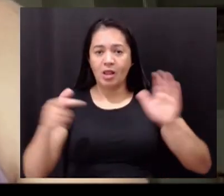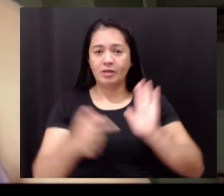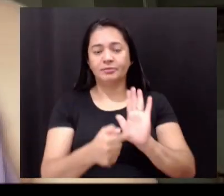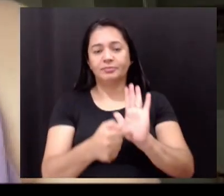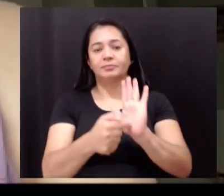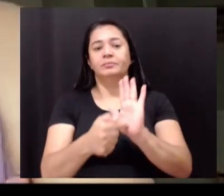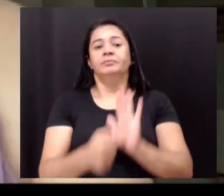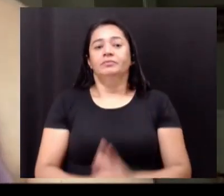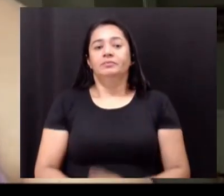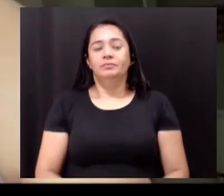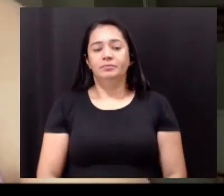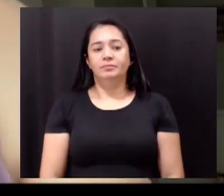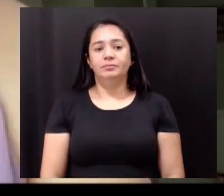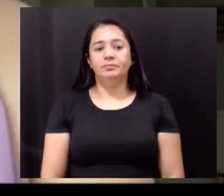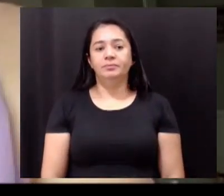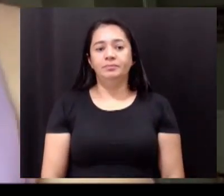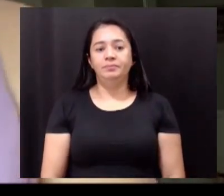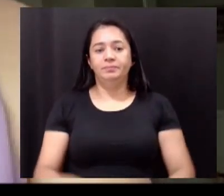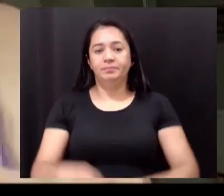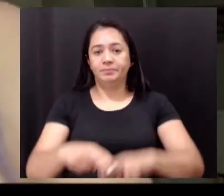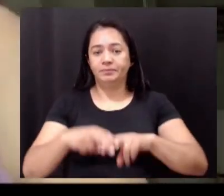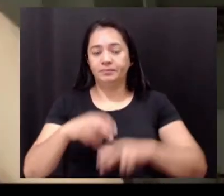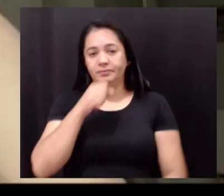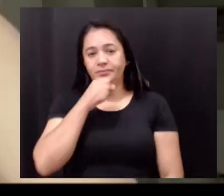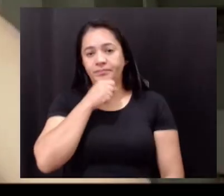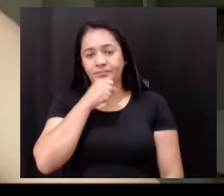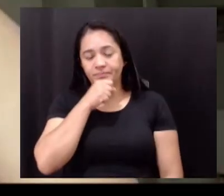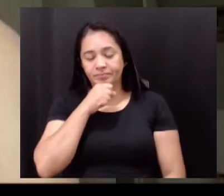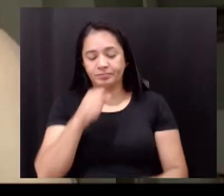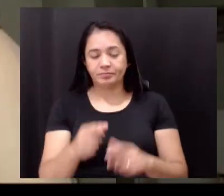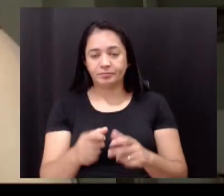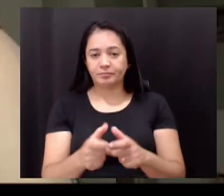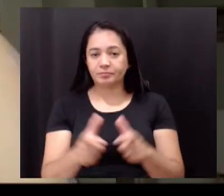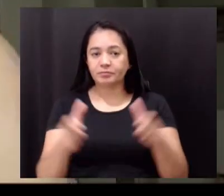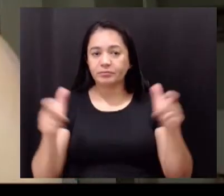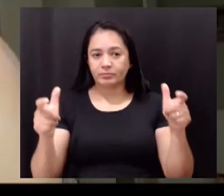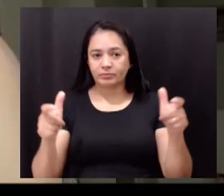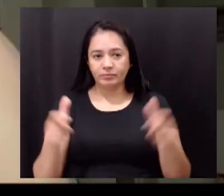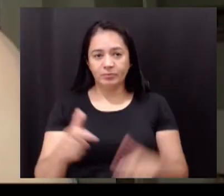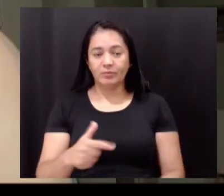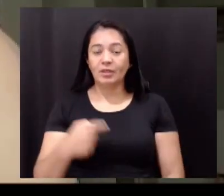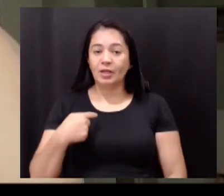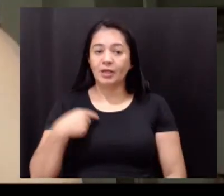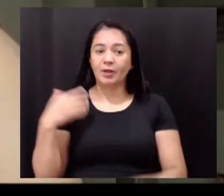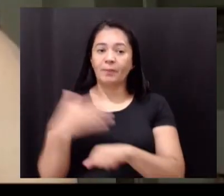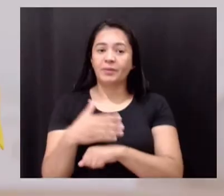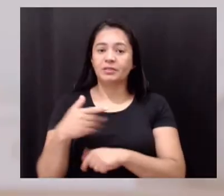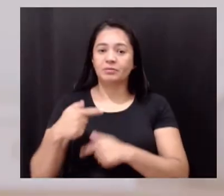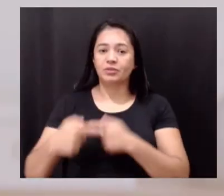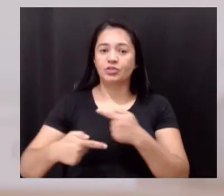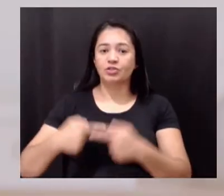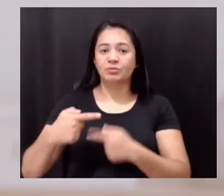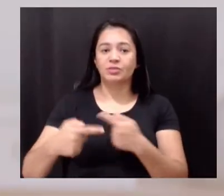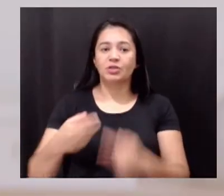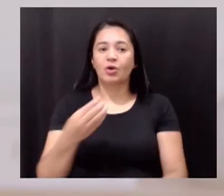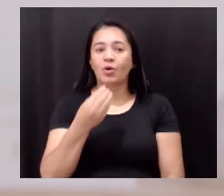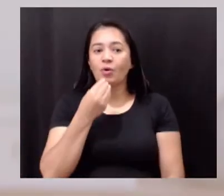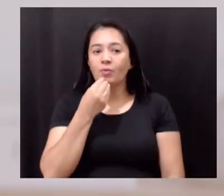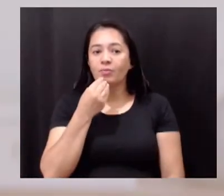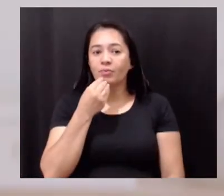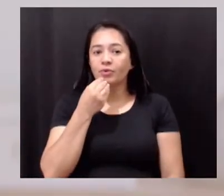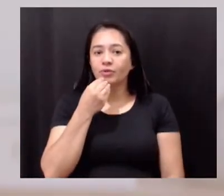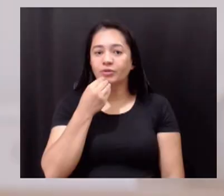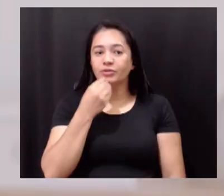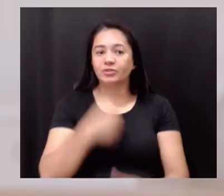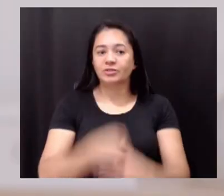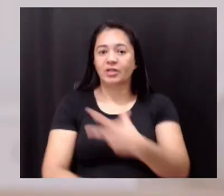questão do envelhecimento populacional, e também porque faço parte de uma geração que não teve a oportunidade de fazer a vacina contra o HPV